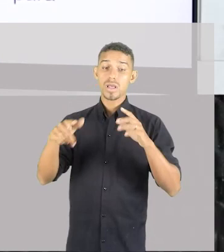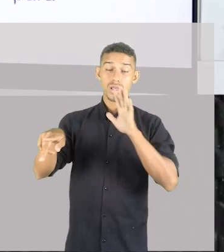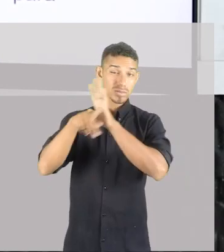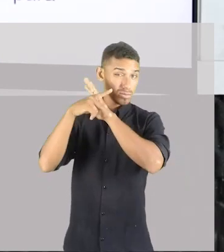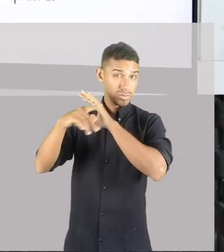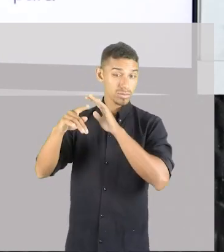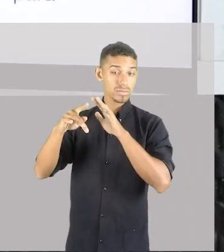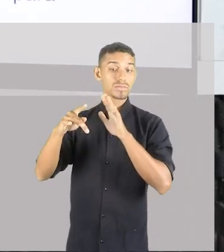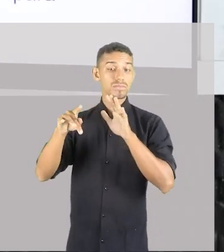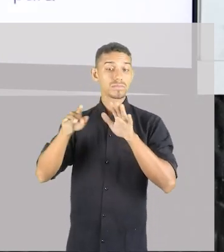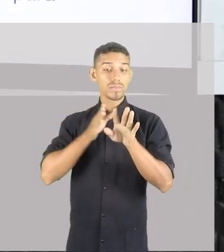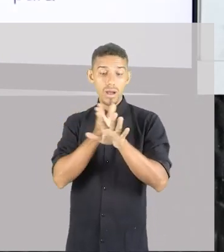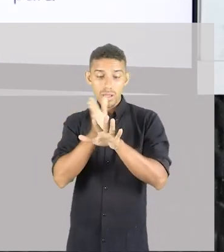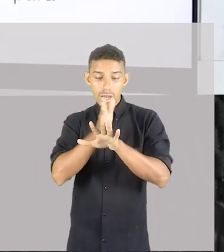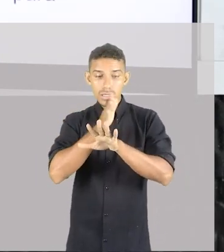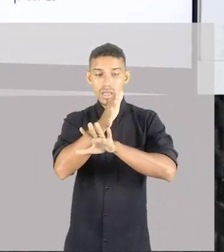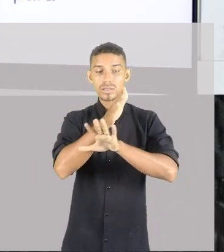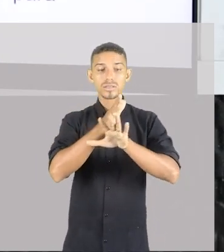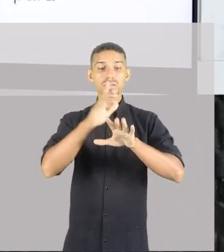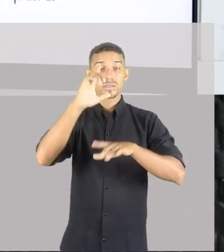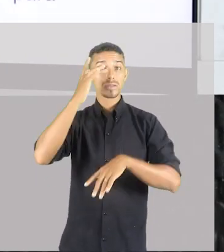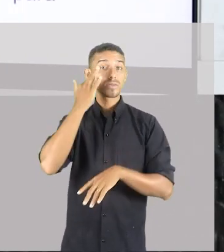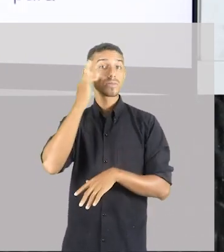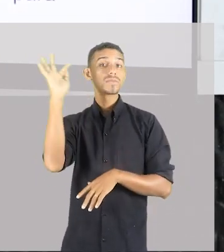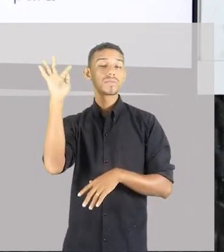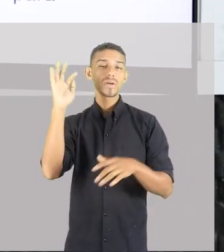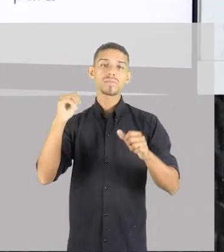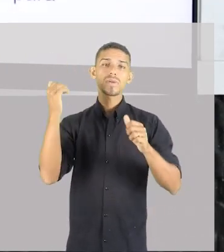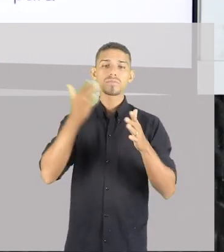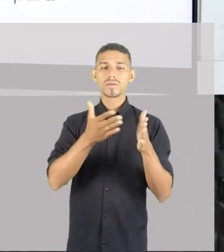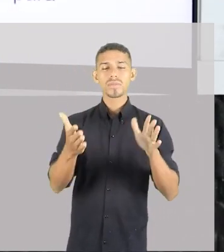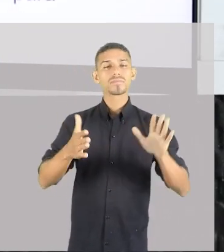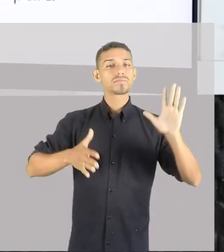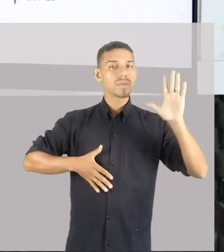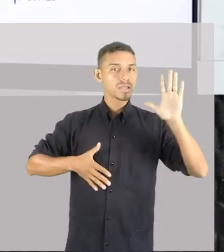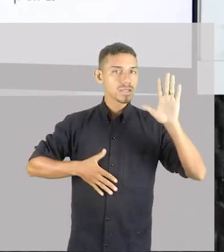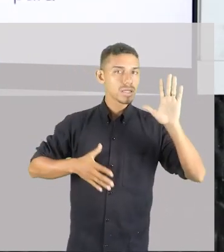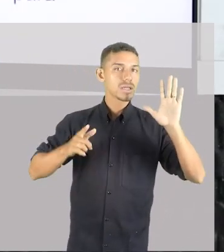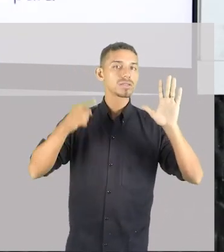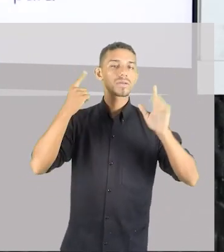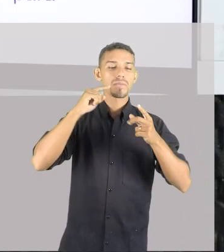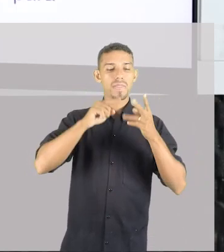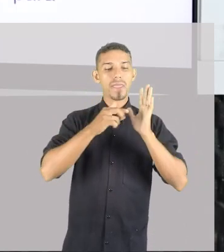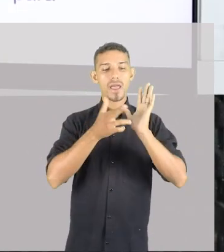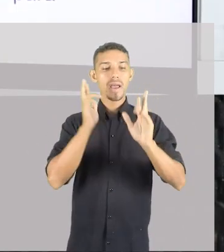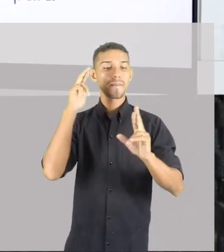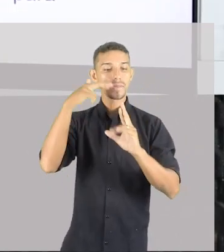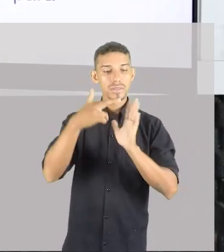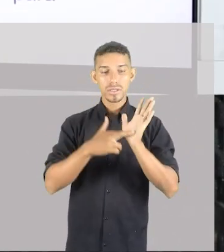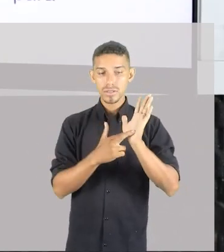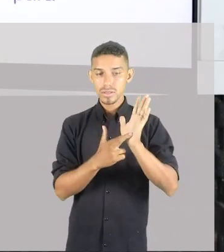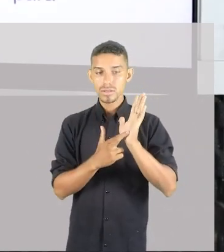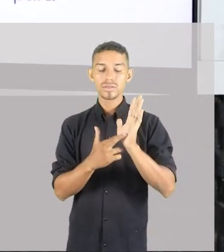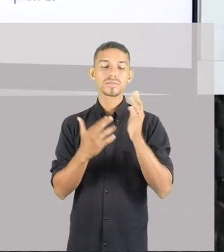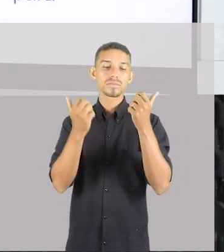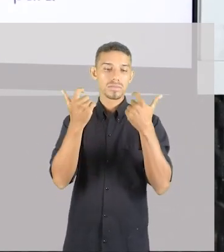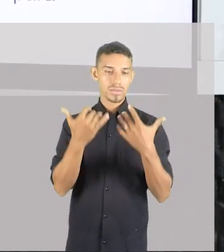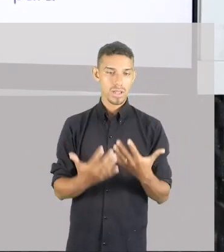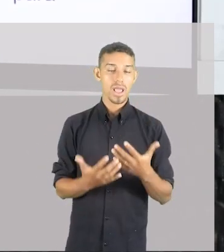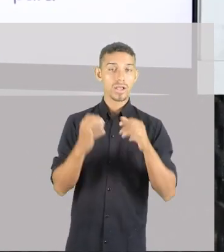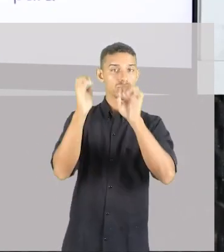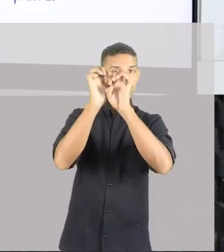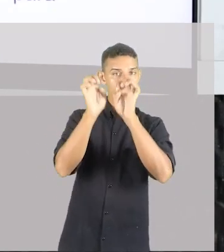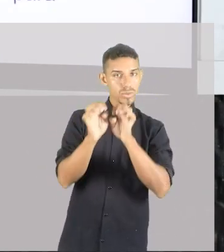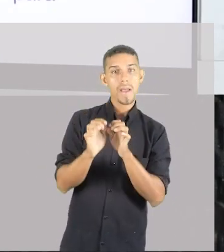2024 ou seja uma dança que já passou por um processo de marginalização que é representatividade de e eh eh